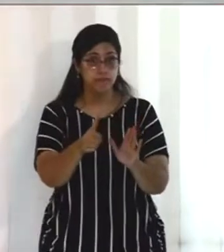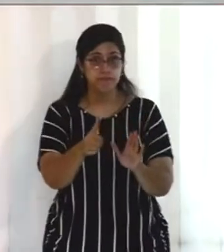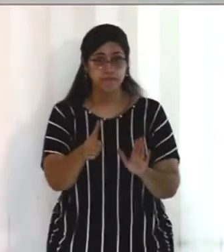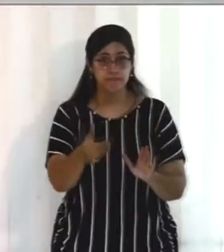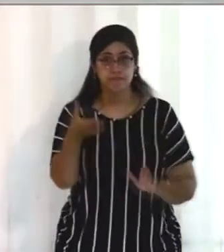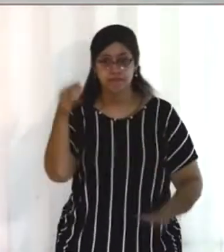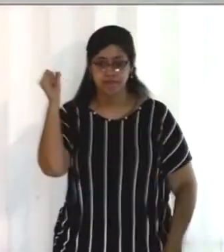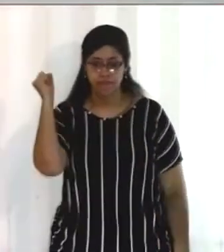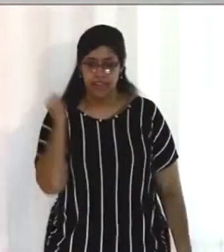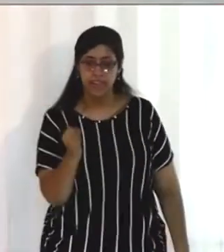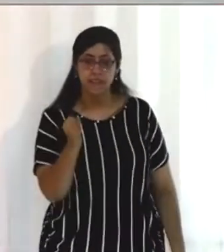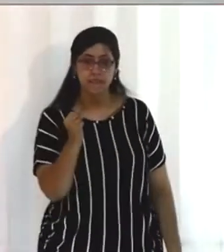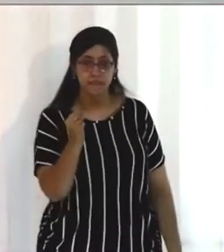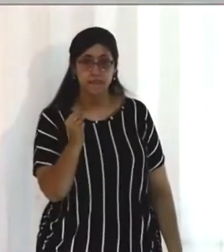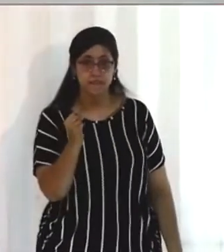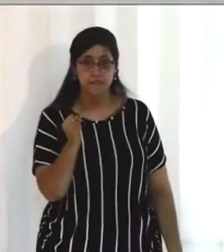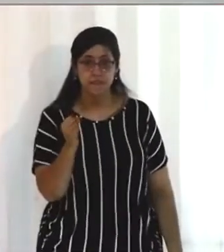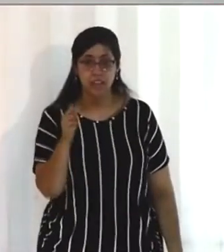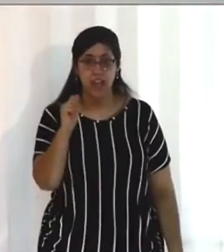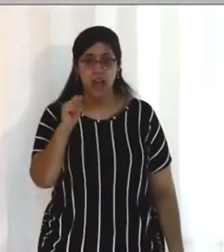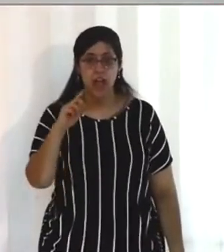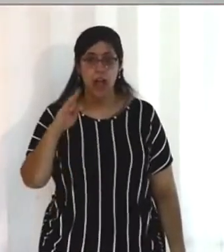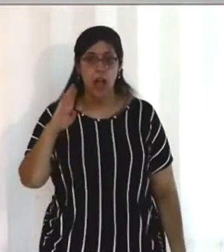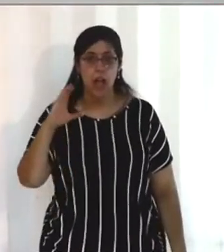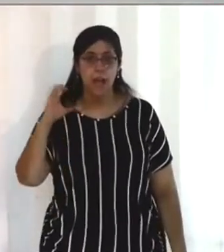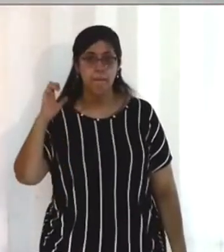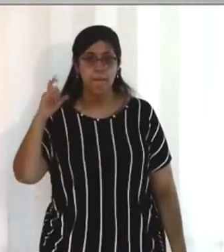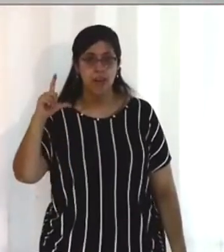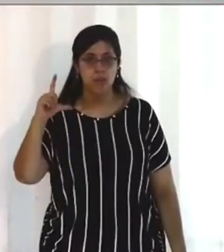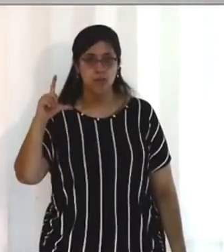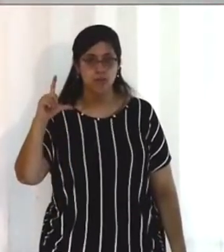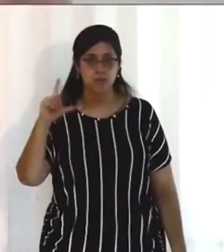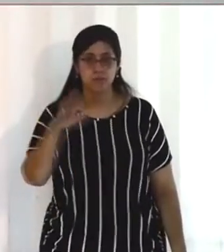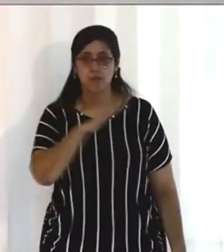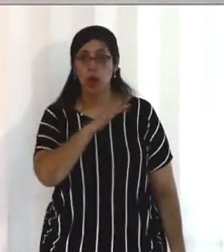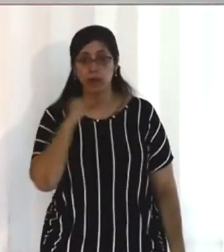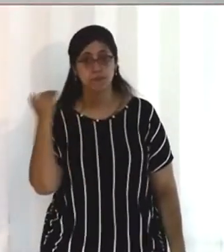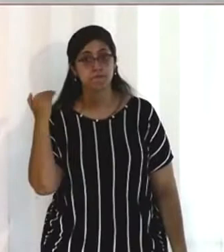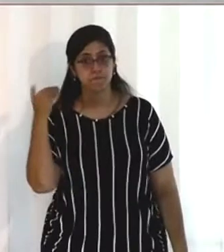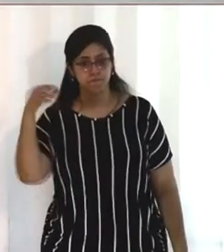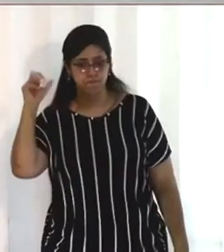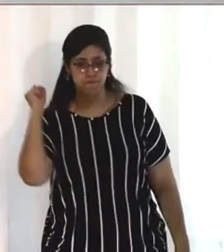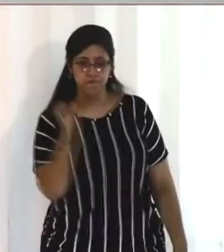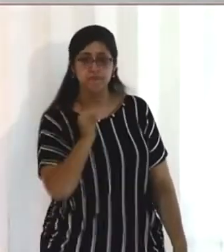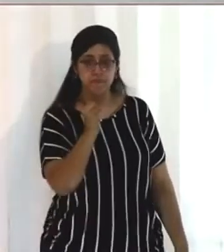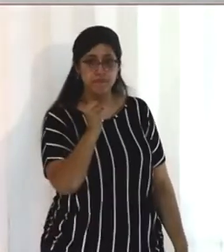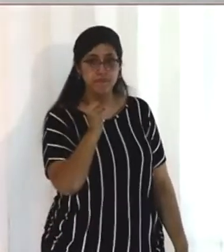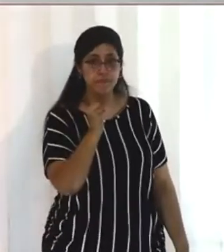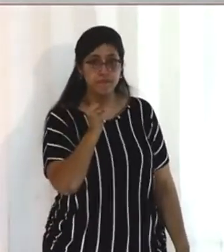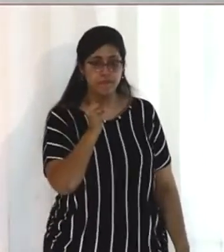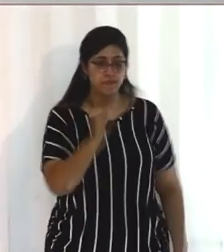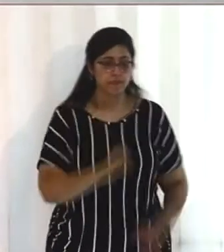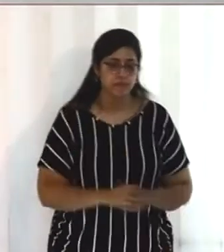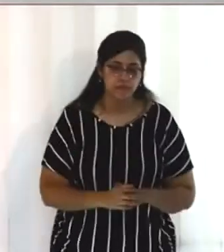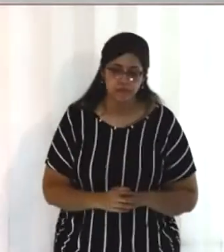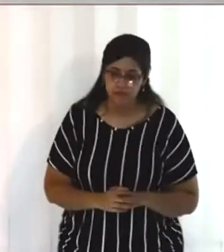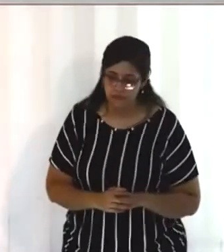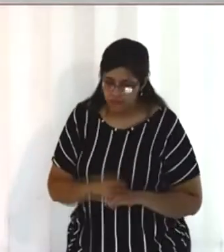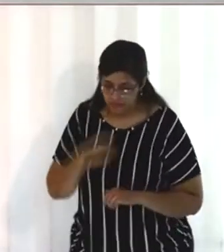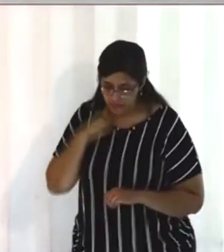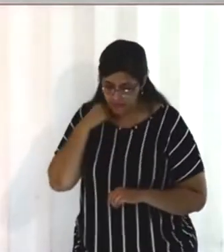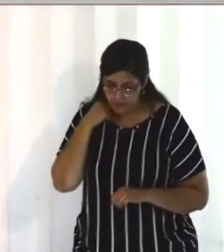Escrituras. Abel, por fazer isso que fez, foi morto. Pano de fundo é o